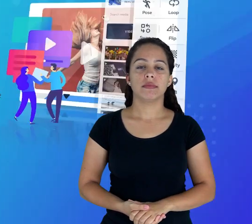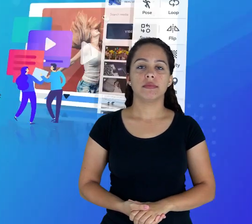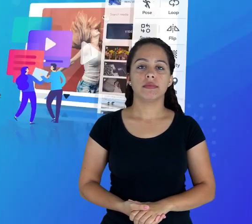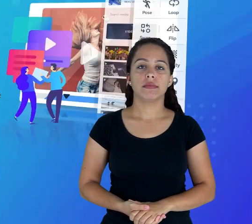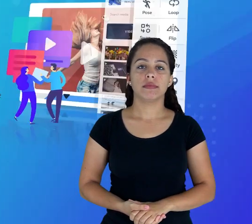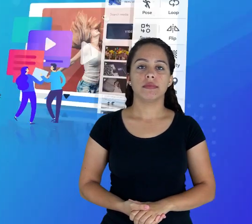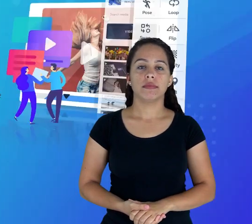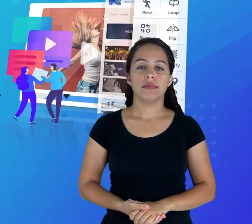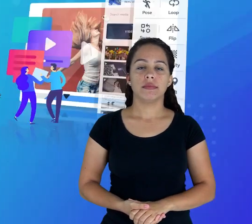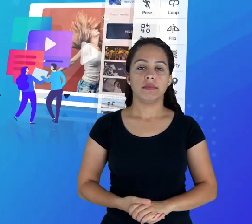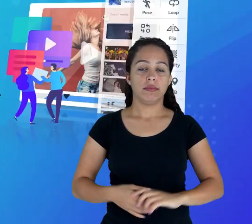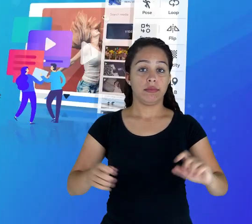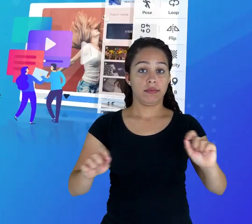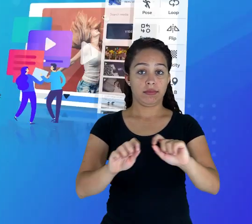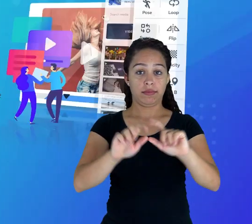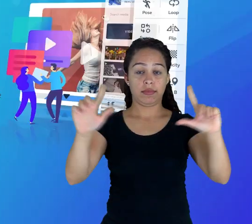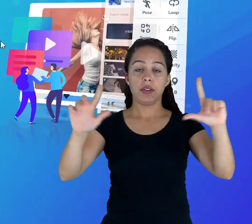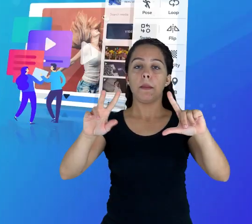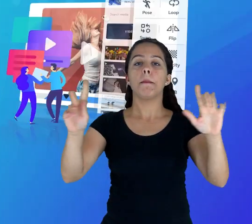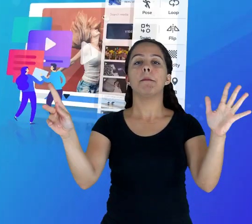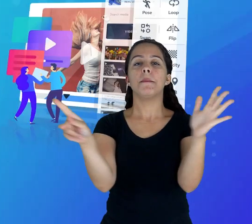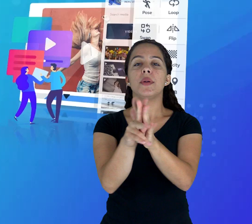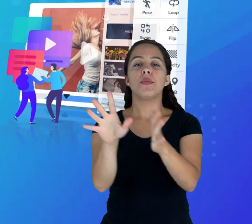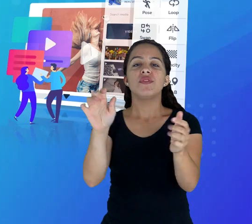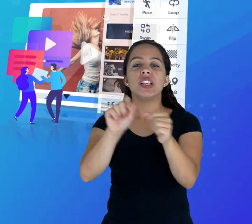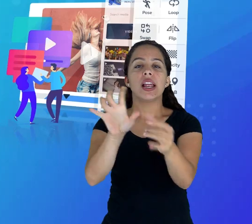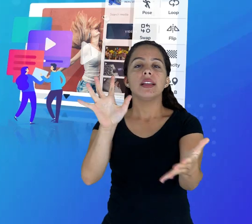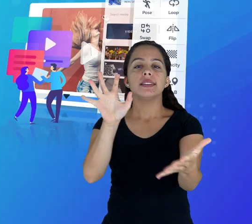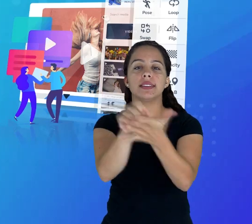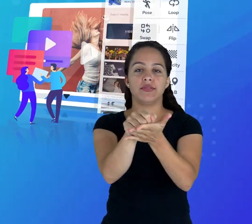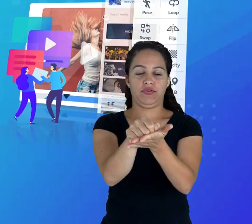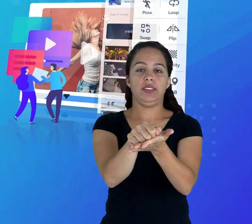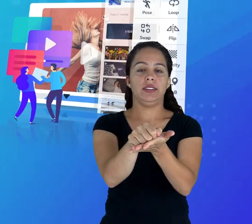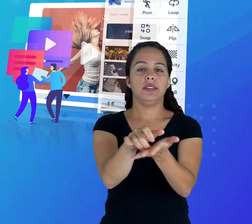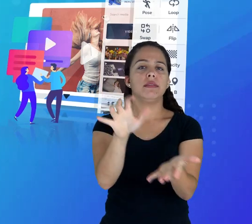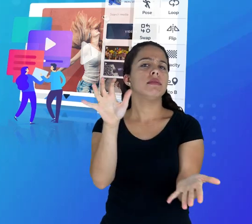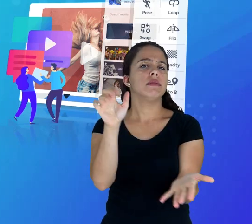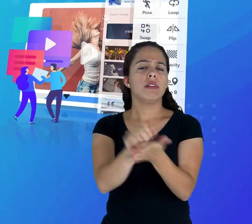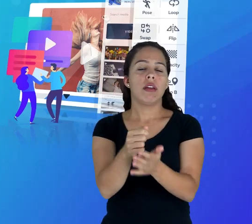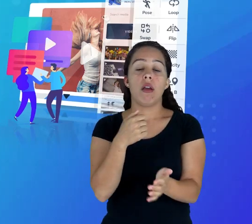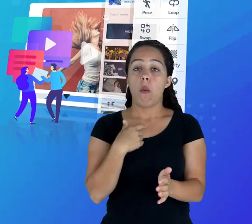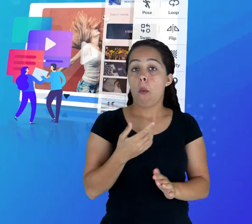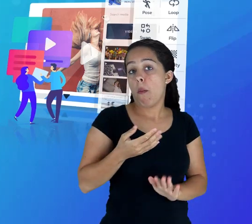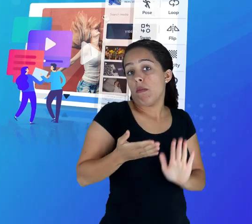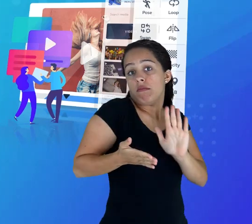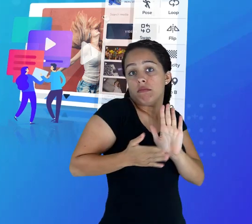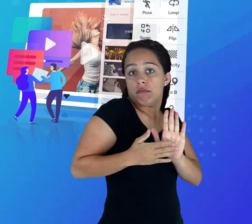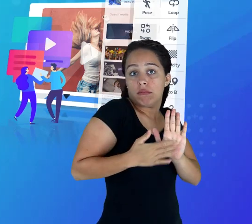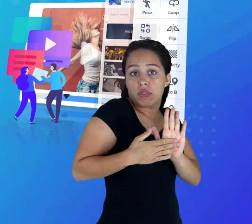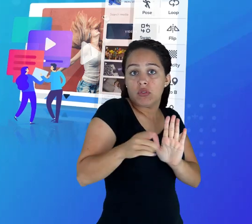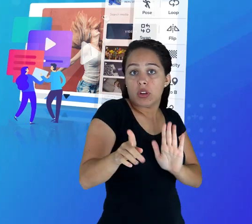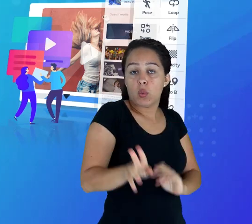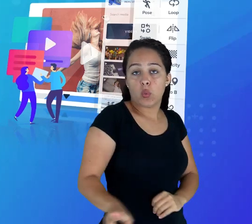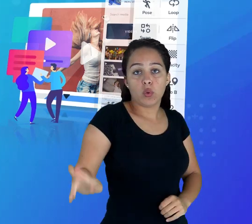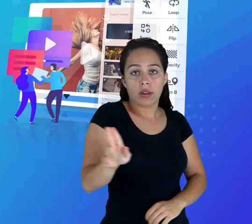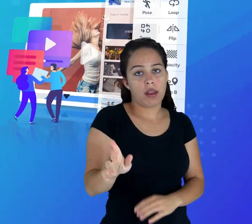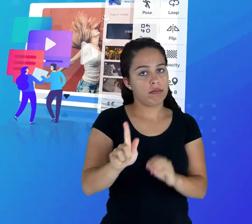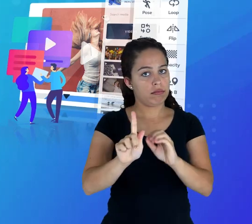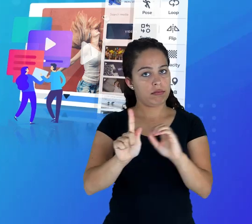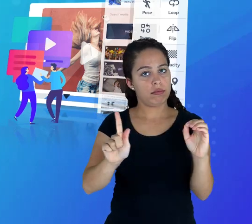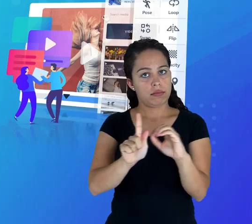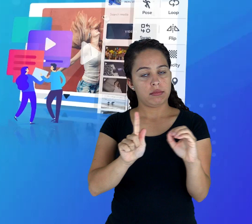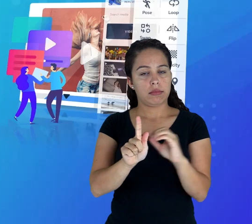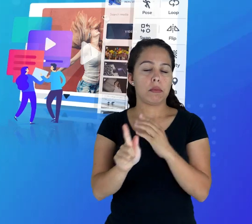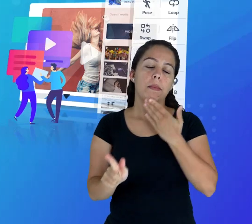essa tela de inscrever você tem várias opções aqui para se inscrever eu sugiro que se utilizar a conta do google